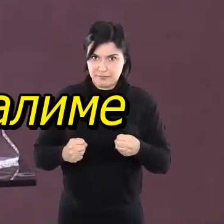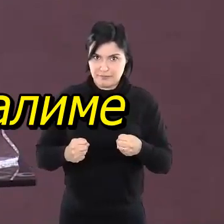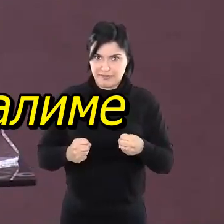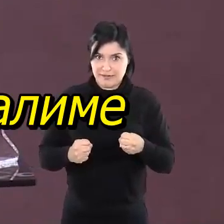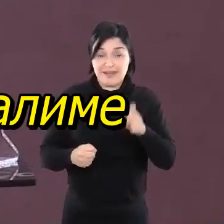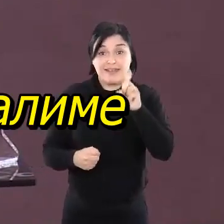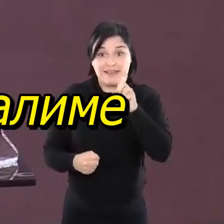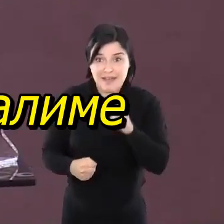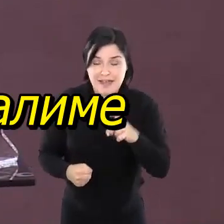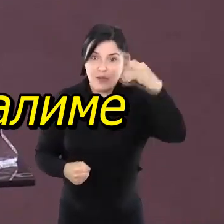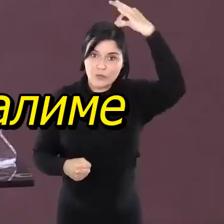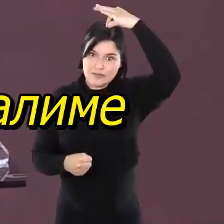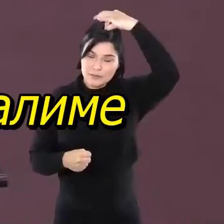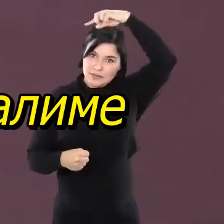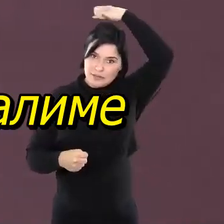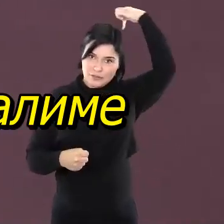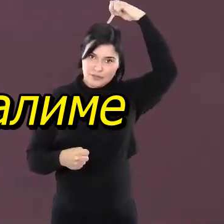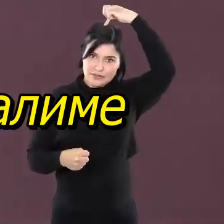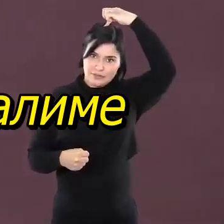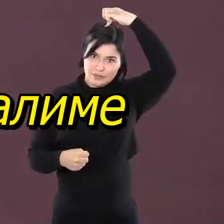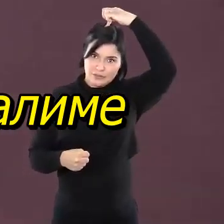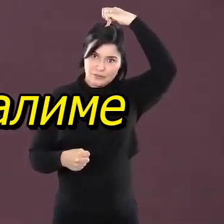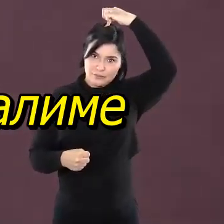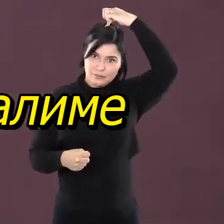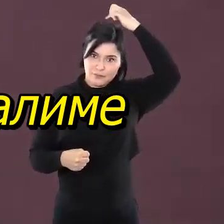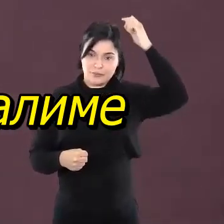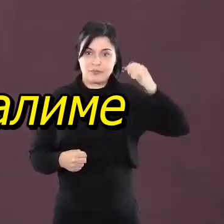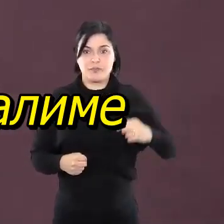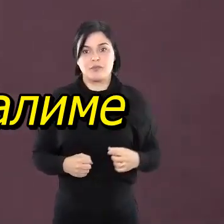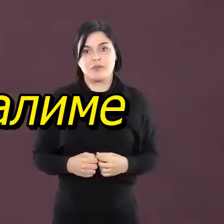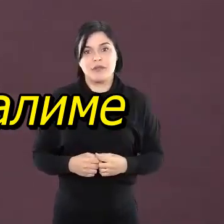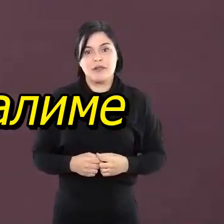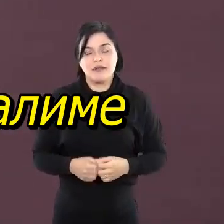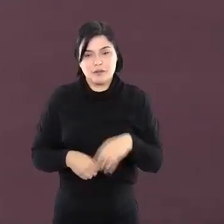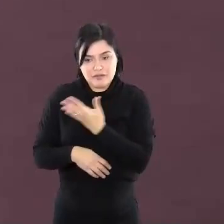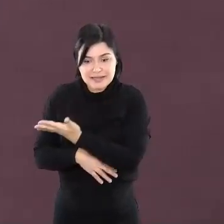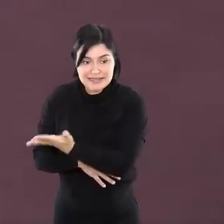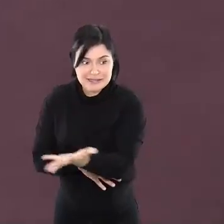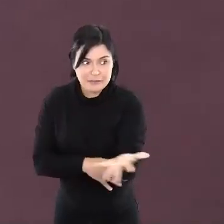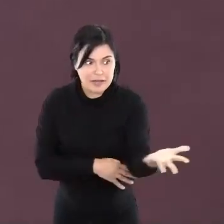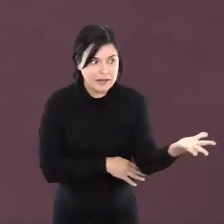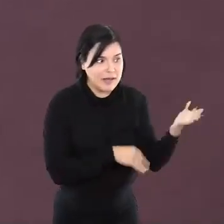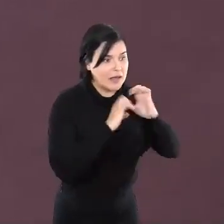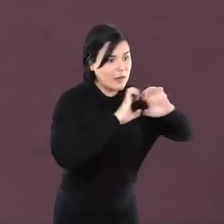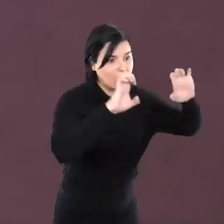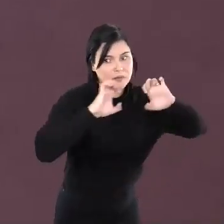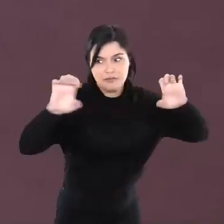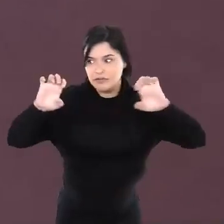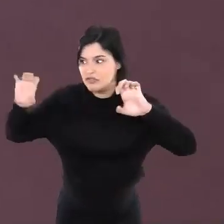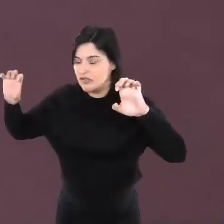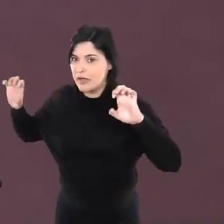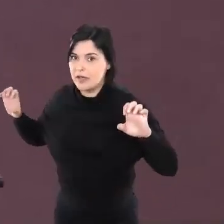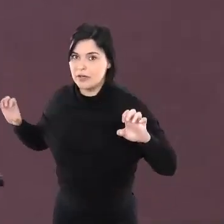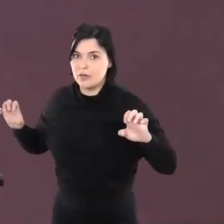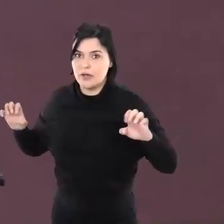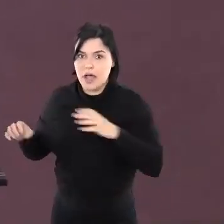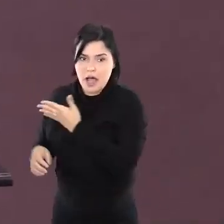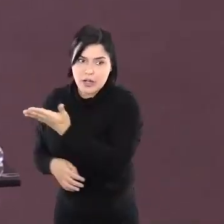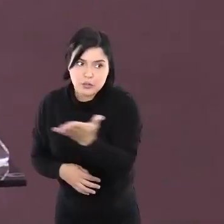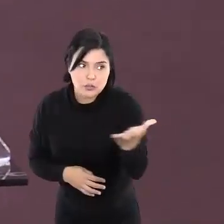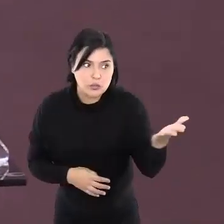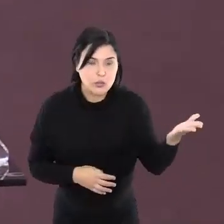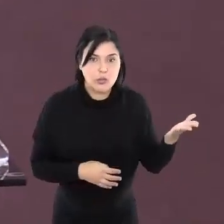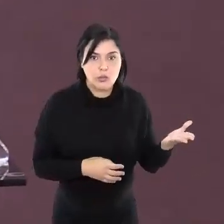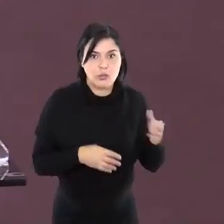E ser-me-eis testemunhas, tanto em Jerusalém, como toda a Judéia, Samaria e até os confins da terra. O poder